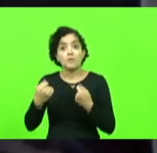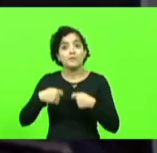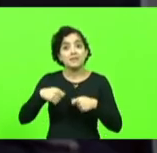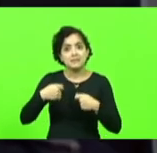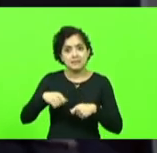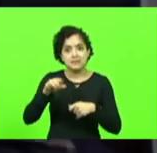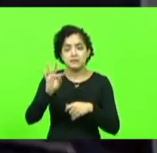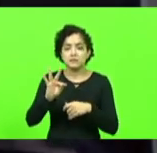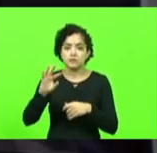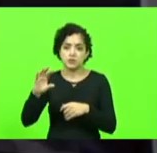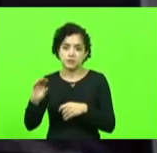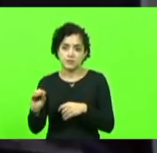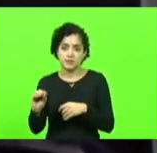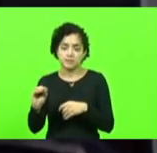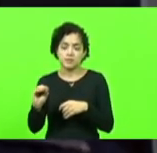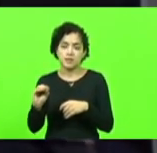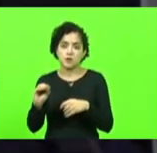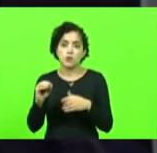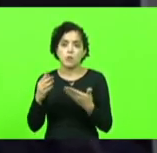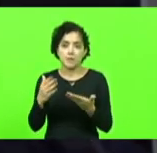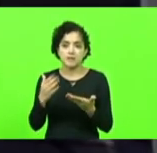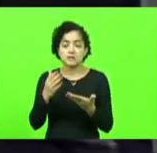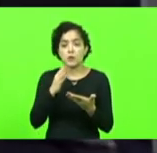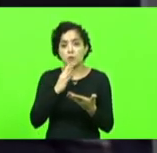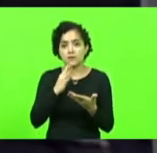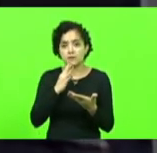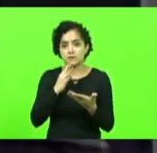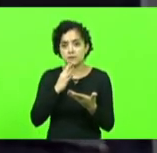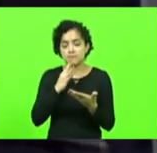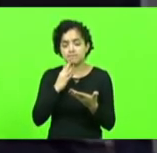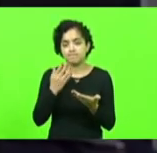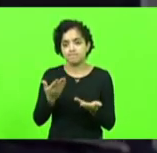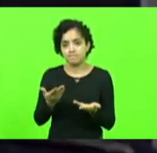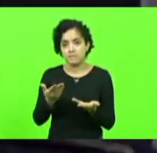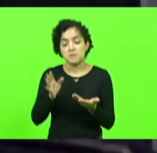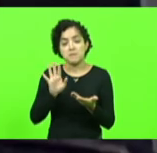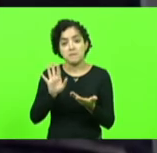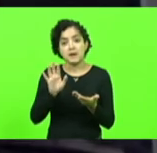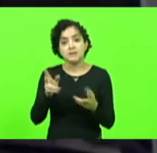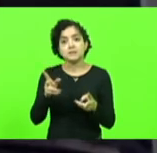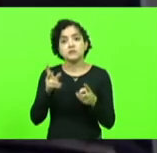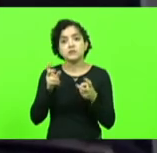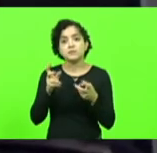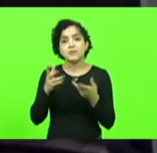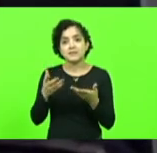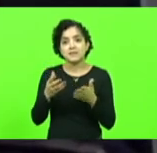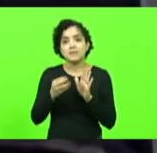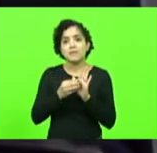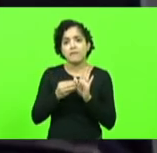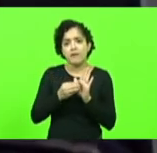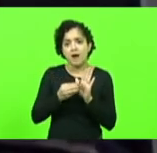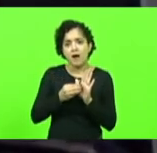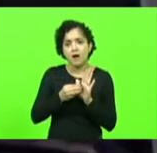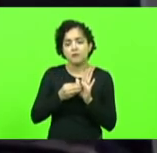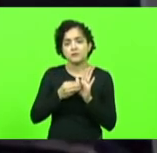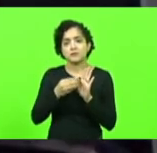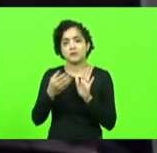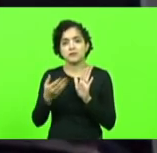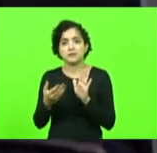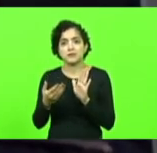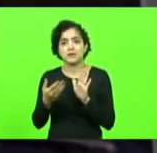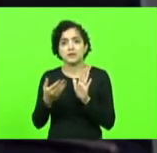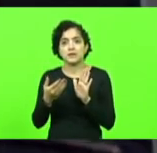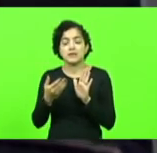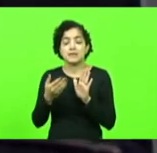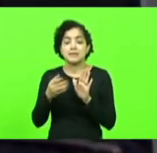terapia ocupacional, aí começam a conhecer. Mas a gente percebe que essa falta de conhecimento, muitas vezes, é a falta